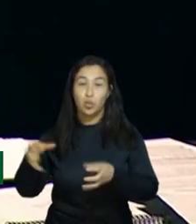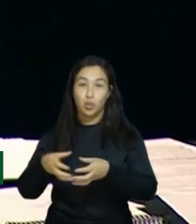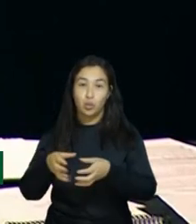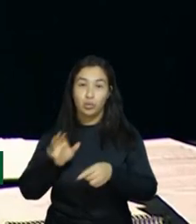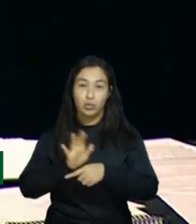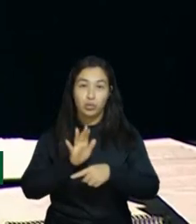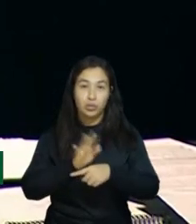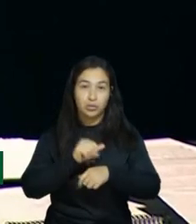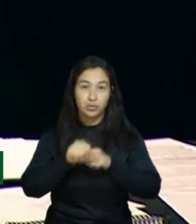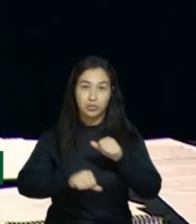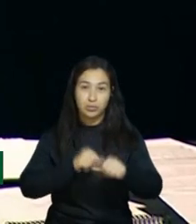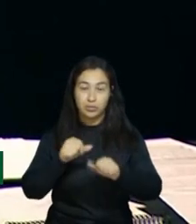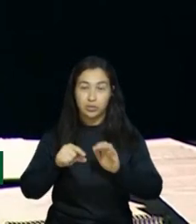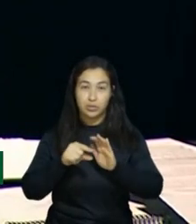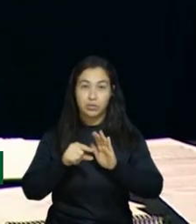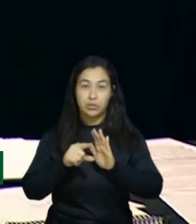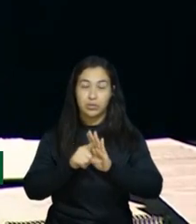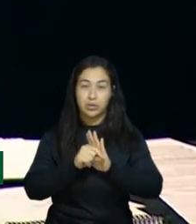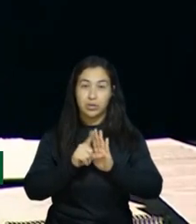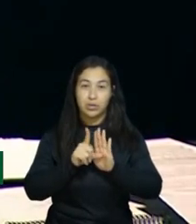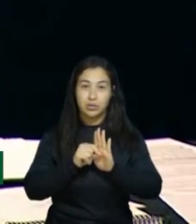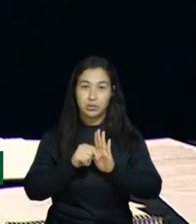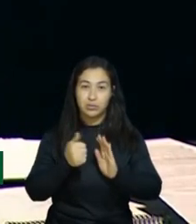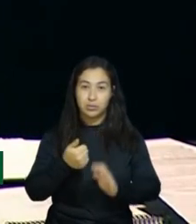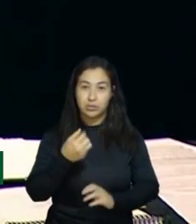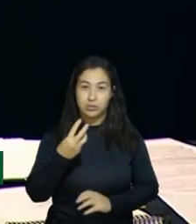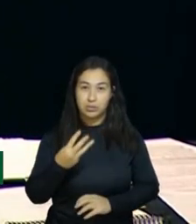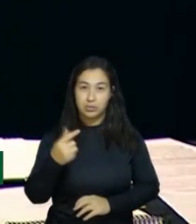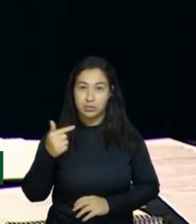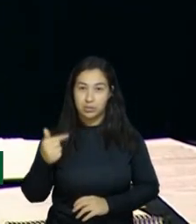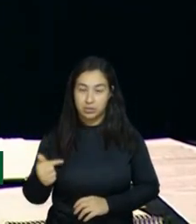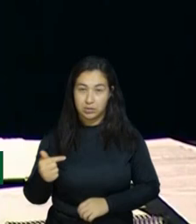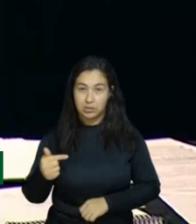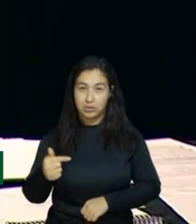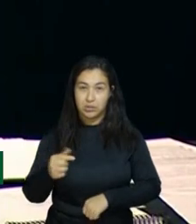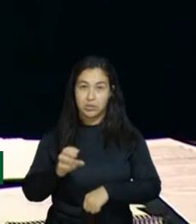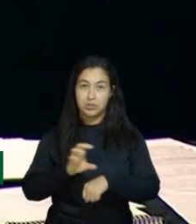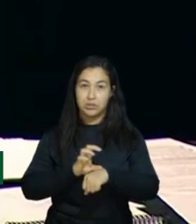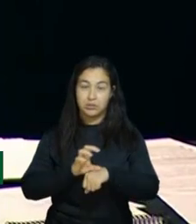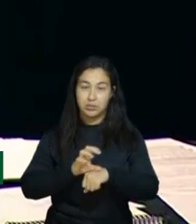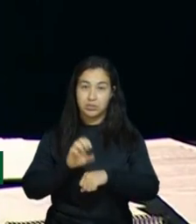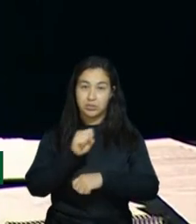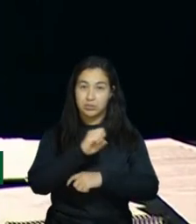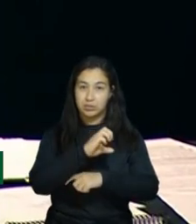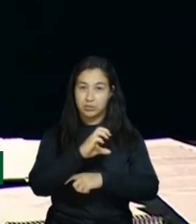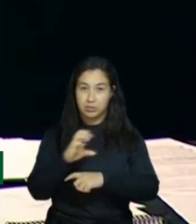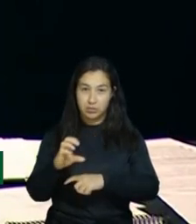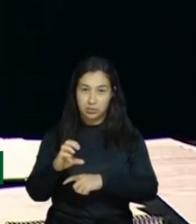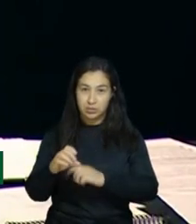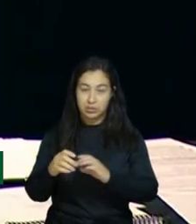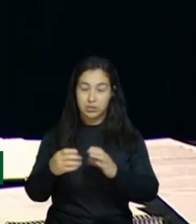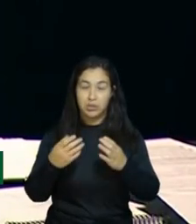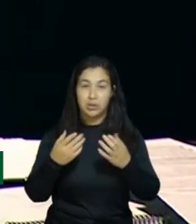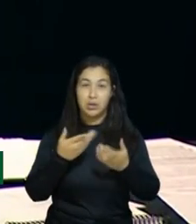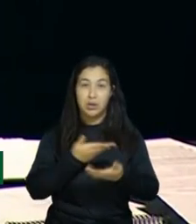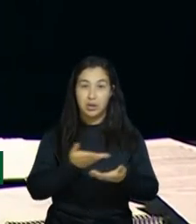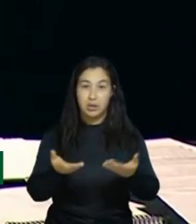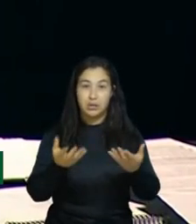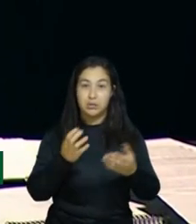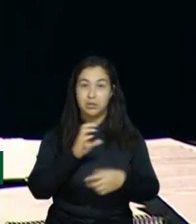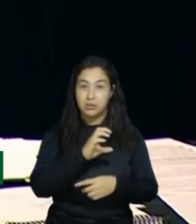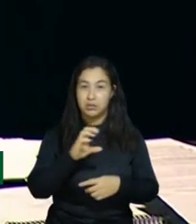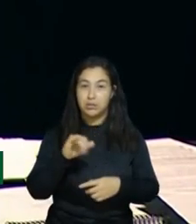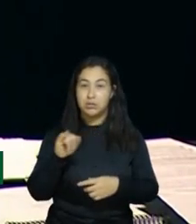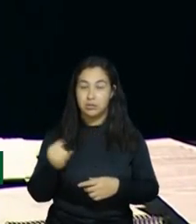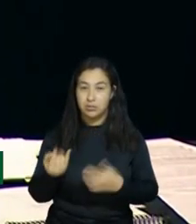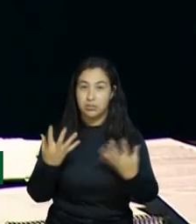artigo 137 da Constituição do Estado de Santa Catarina. Parecer da Comissão de Constituição e Justiça pela admissibilidade, relatoria, deputado Camilo